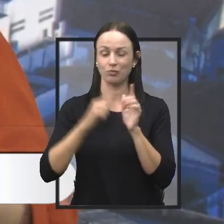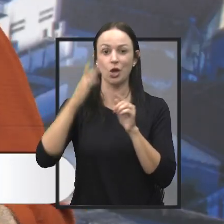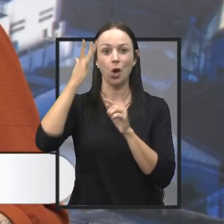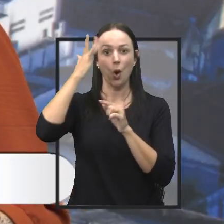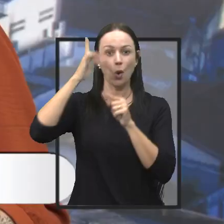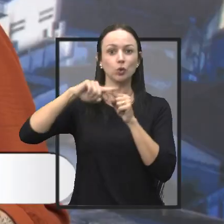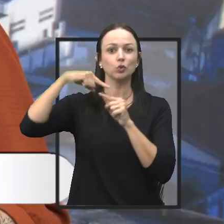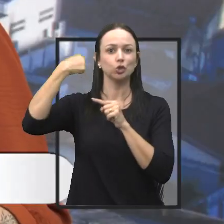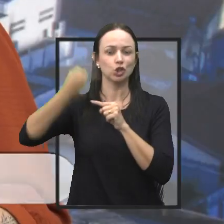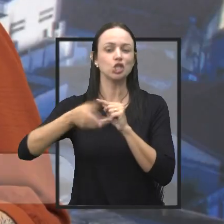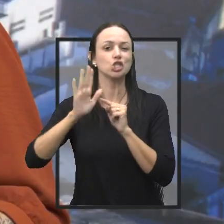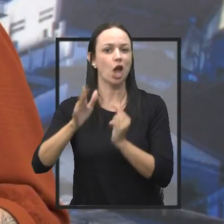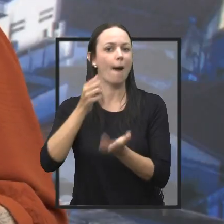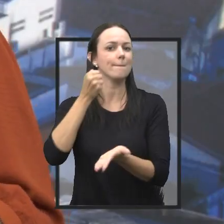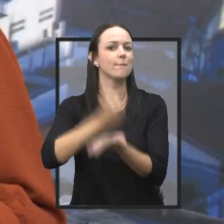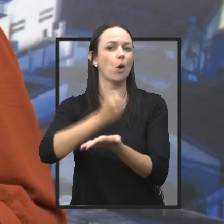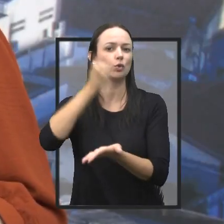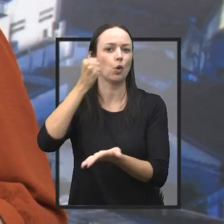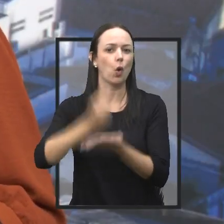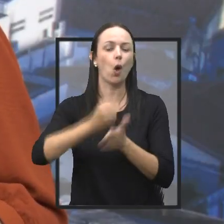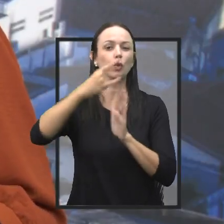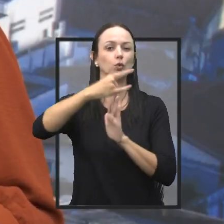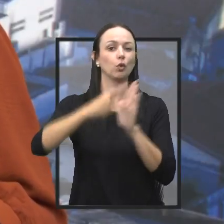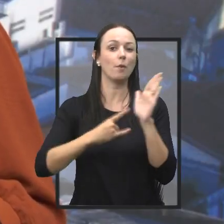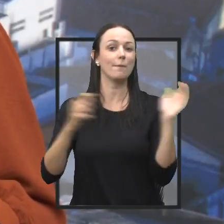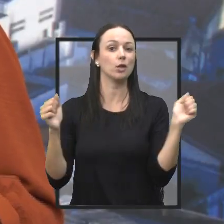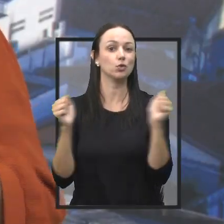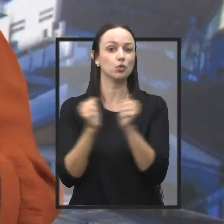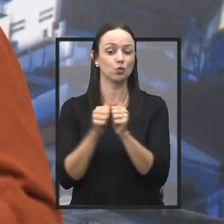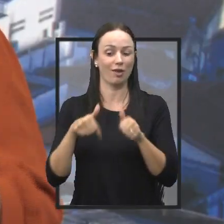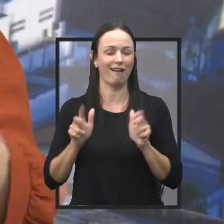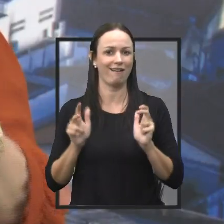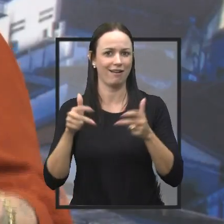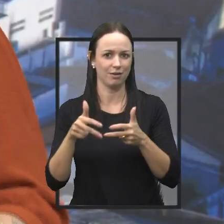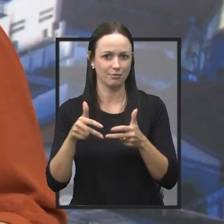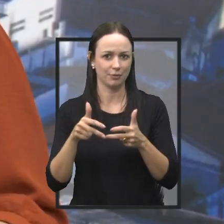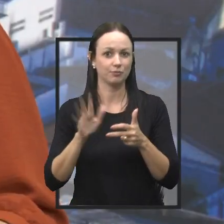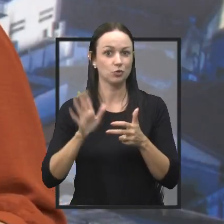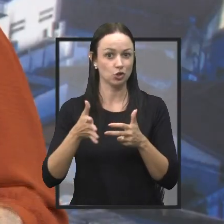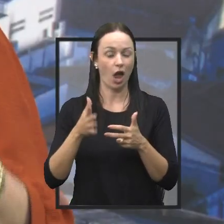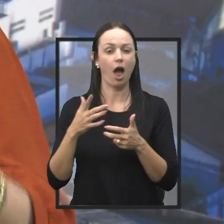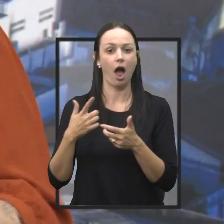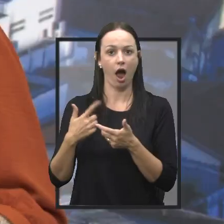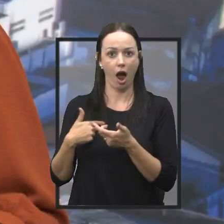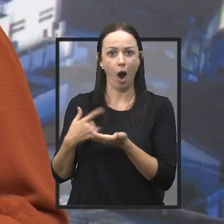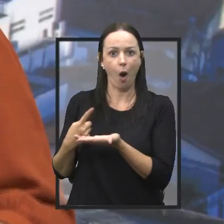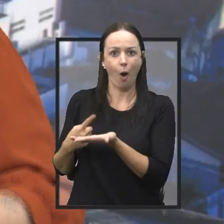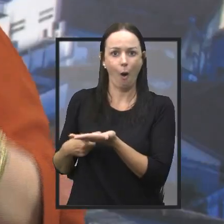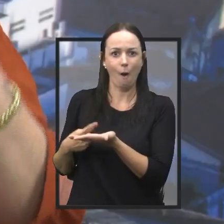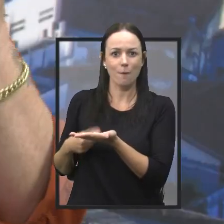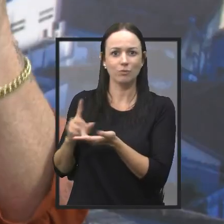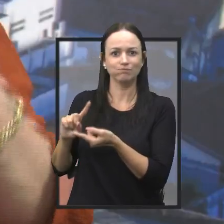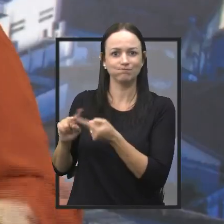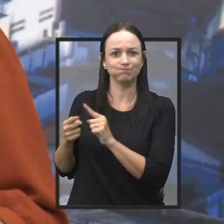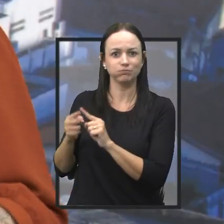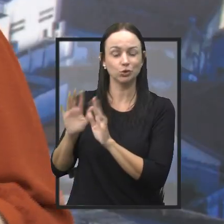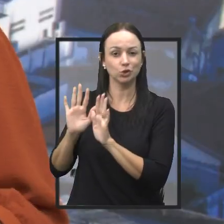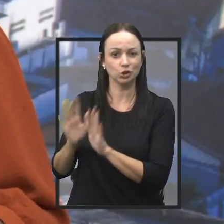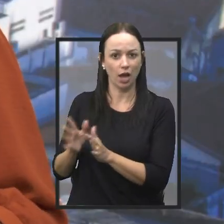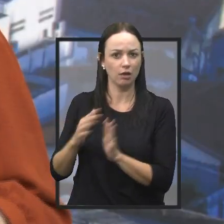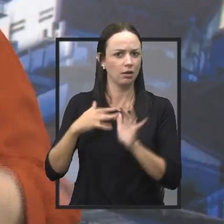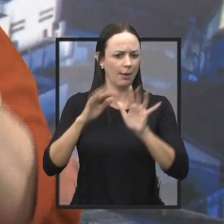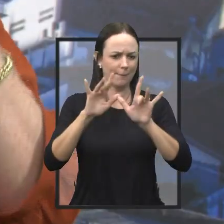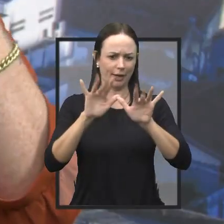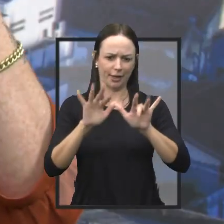seguinte, protocolizado o documento junto à casa. Então, como combinado na sessão, nós redigimos